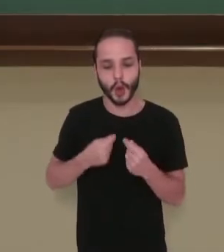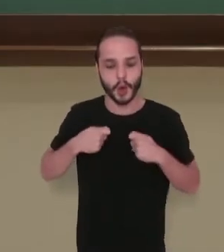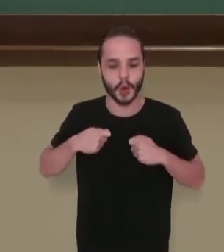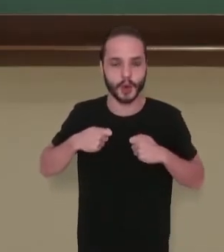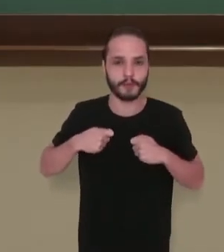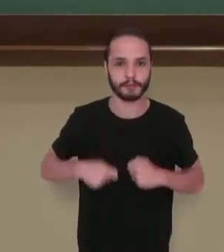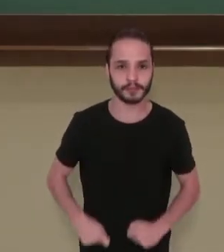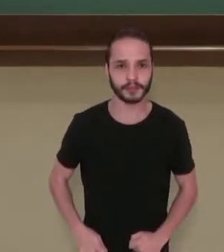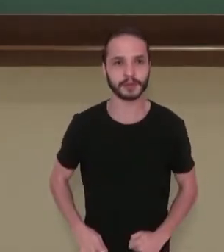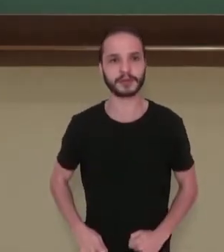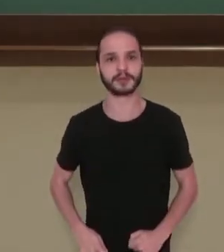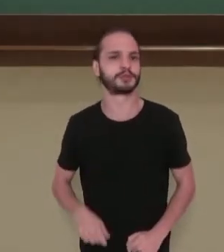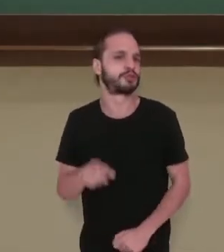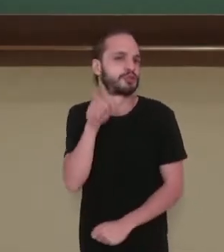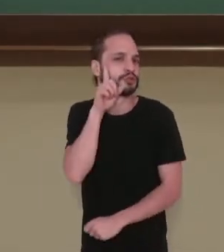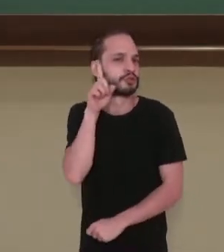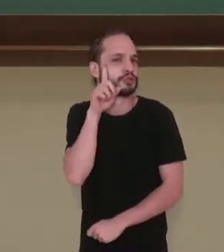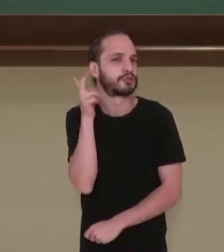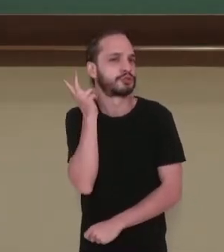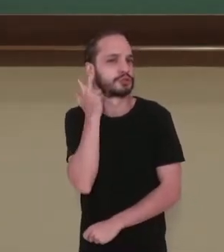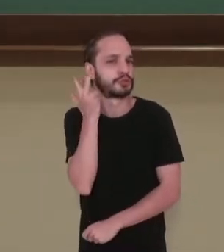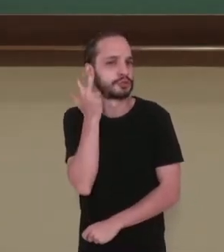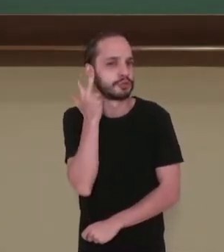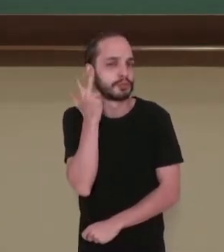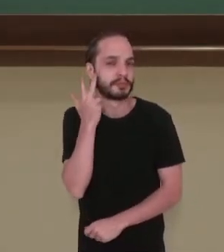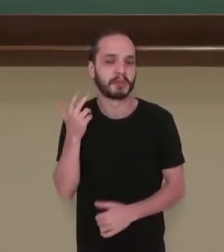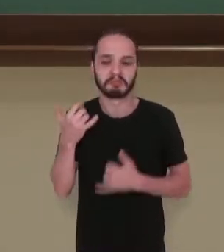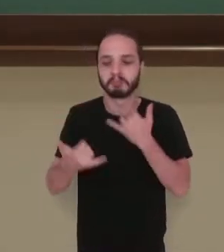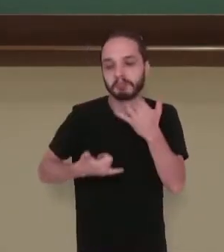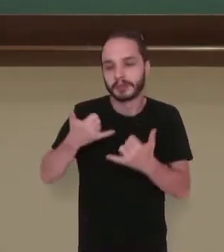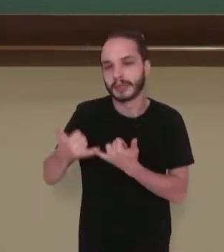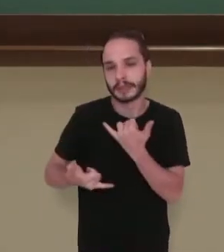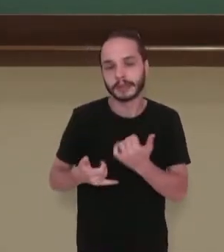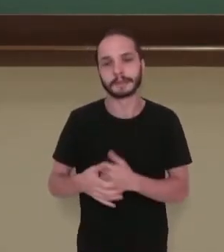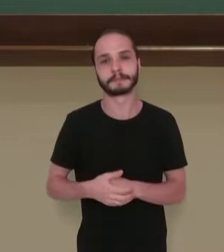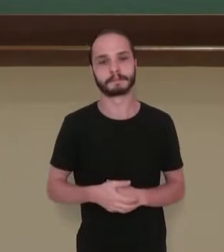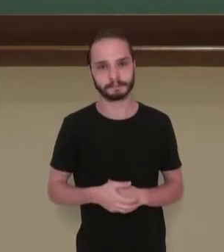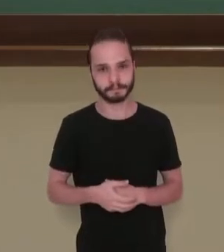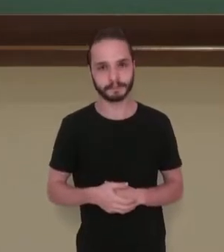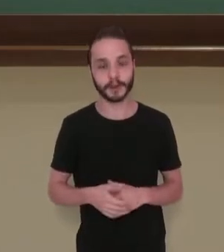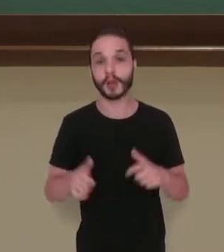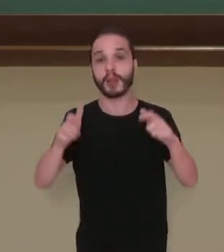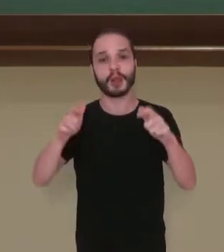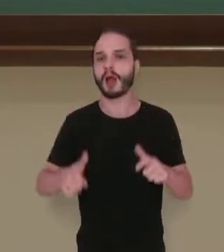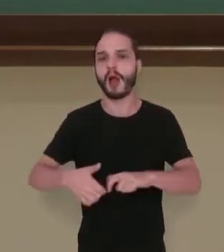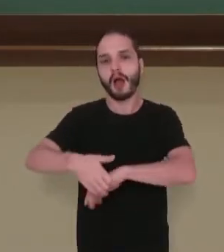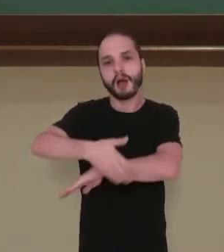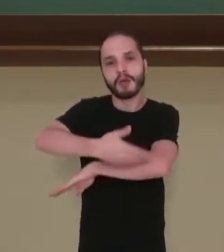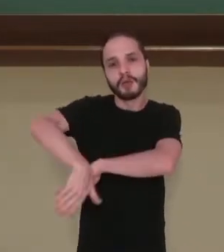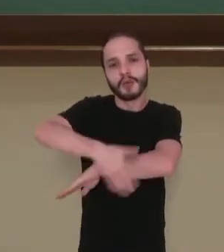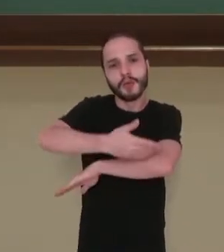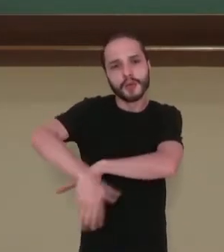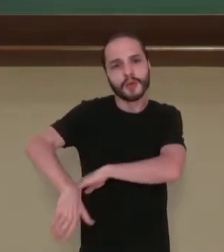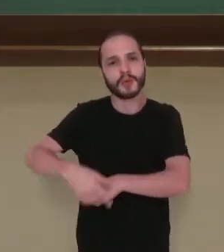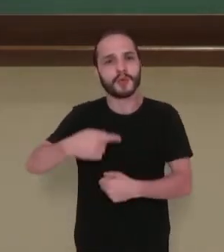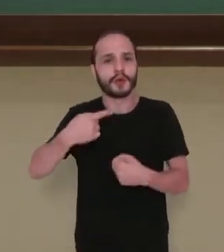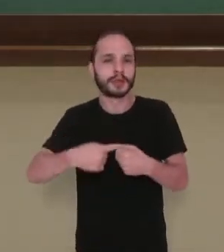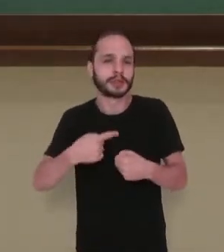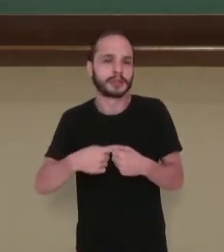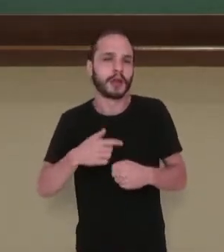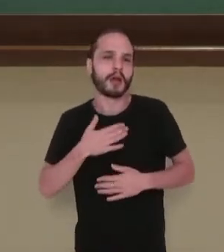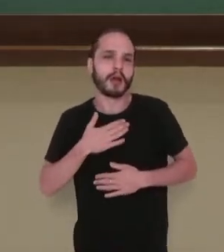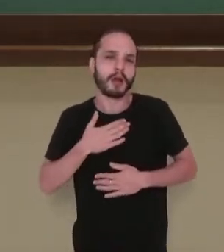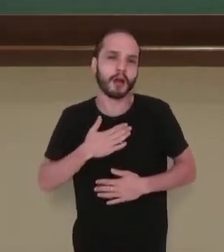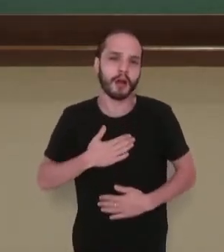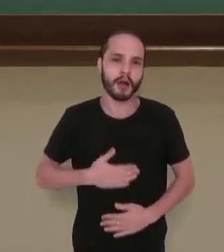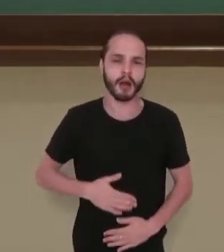estão com roupas do dia a dia, para brincar. O lugar é ao meio da rua, uma cidade pacata,